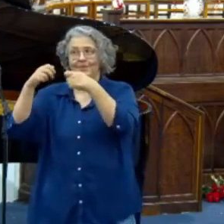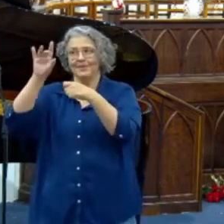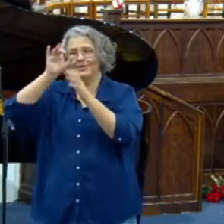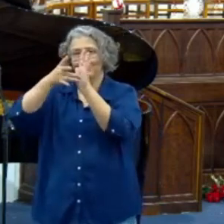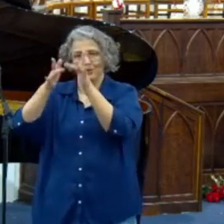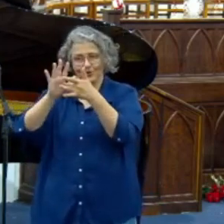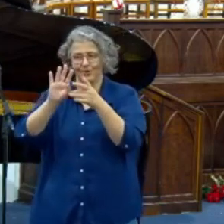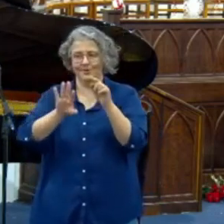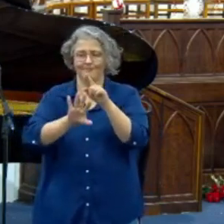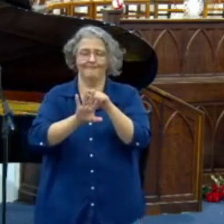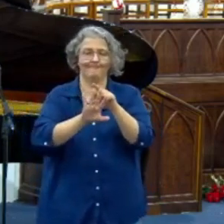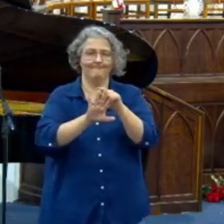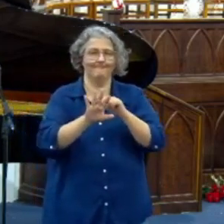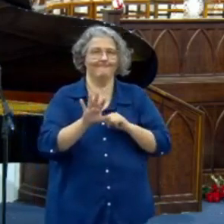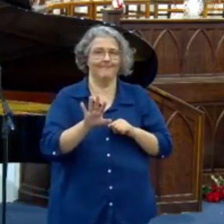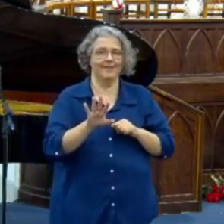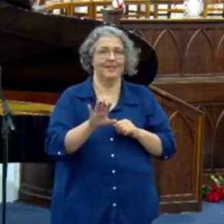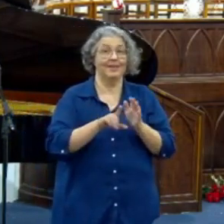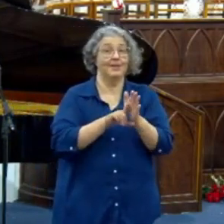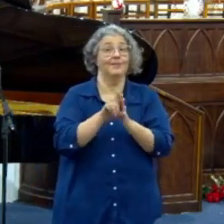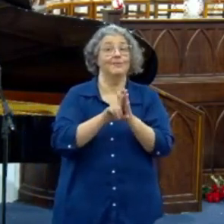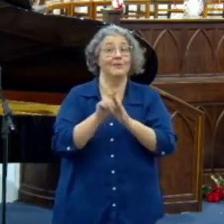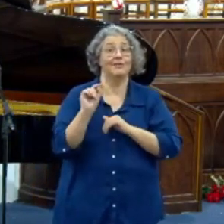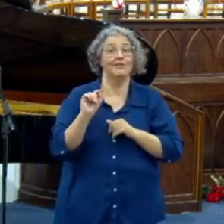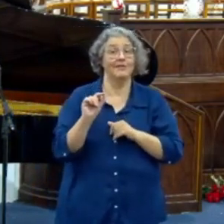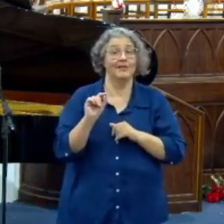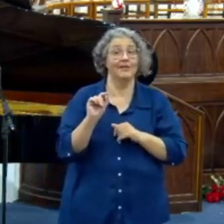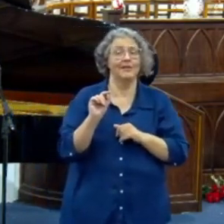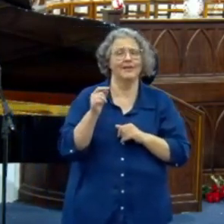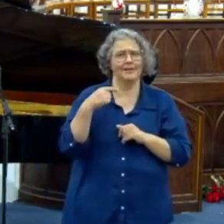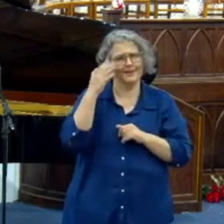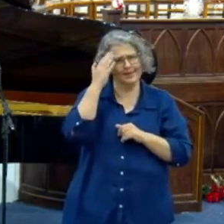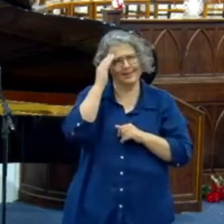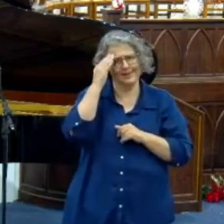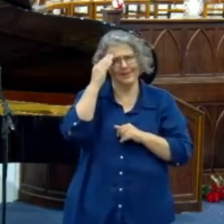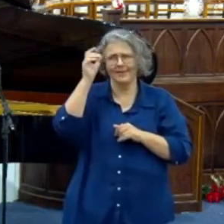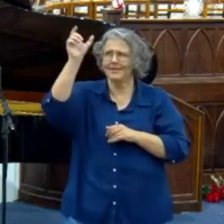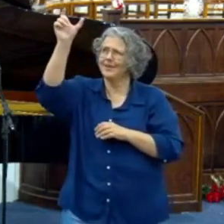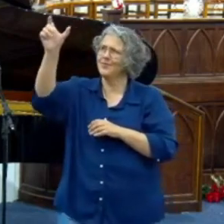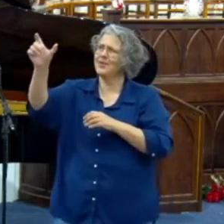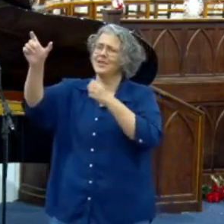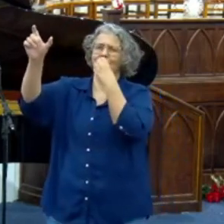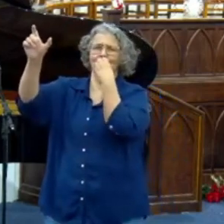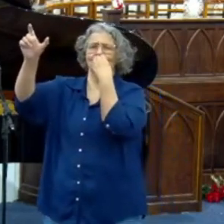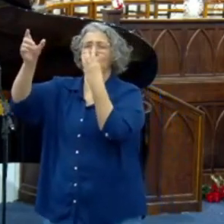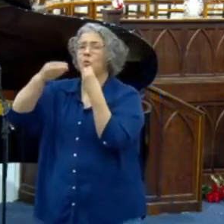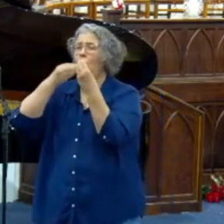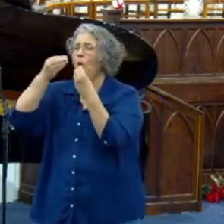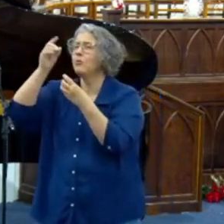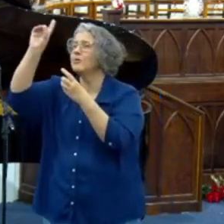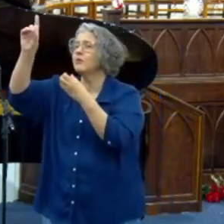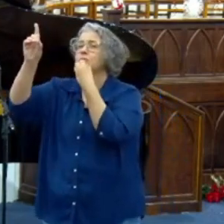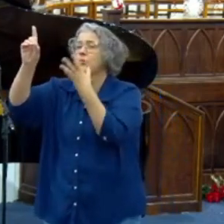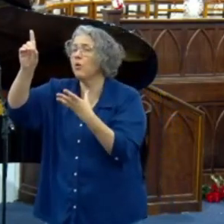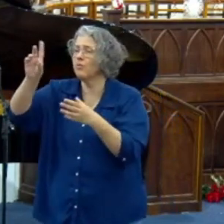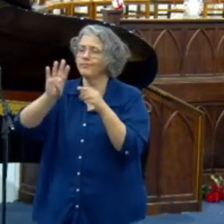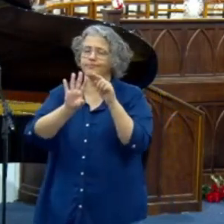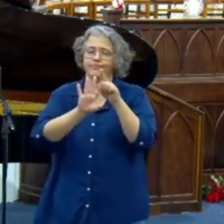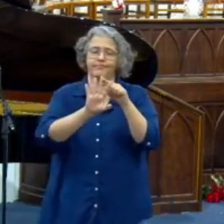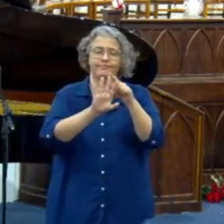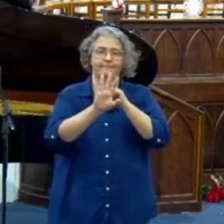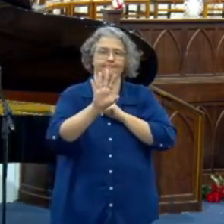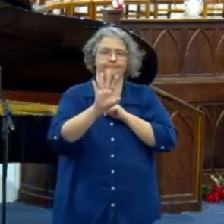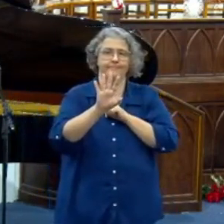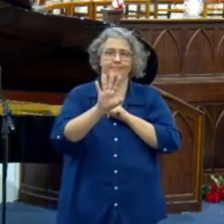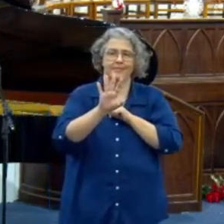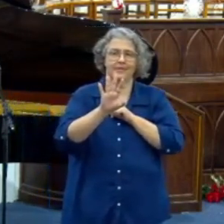necessidade de Jesus? A segunda, em forma de pergunta: será que a gente compreende o padrão de bondade de Deus? Terceira: